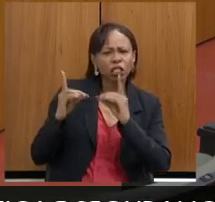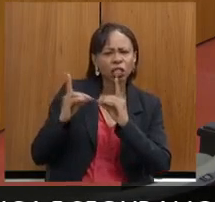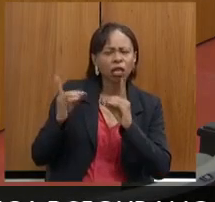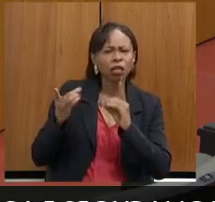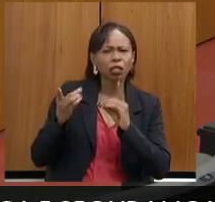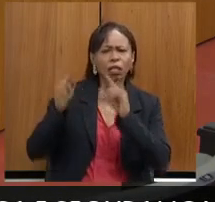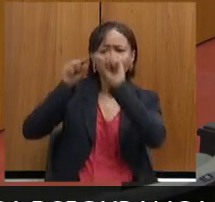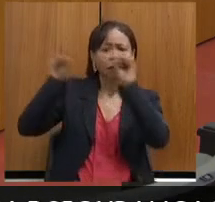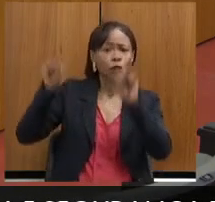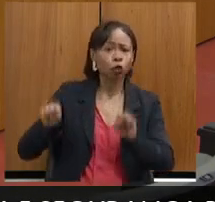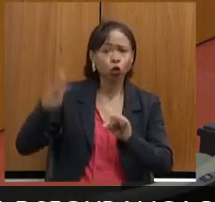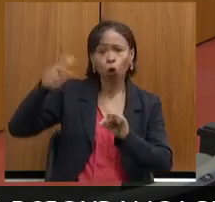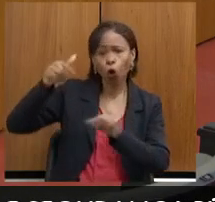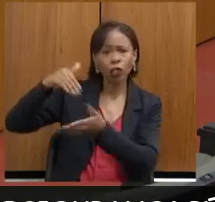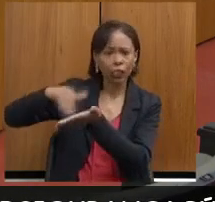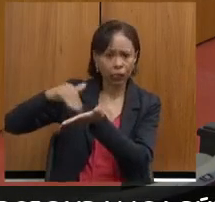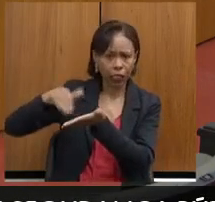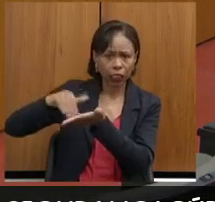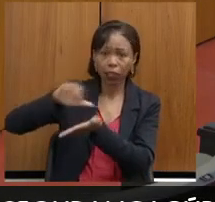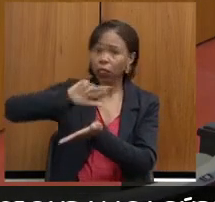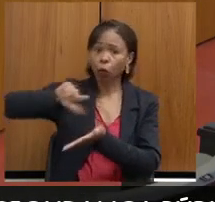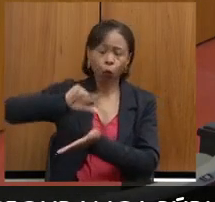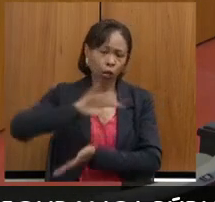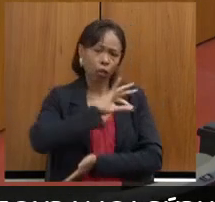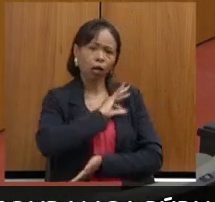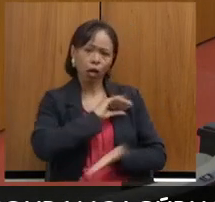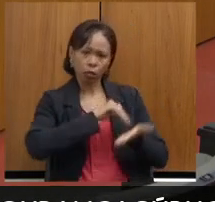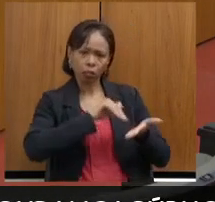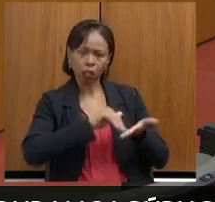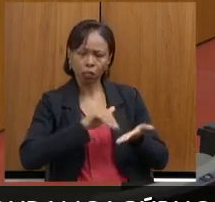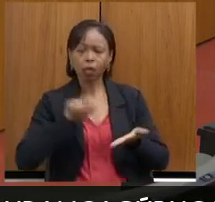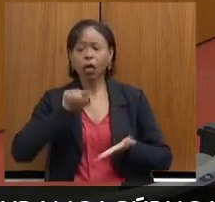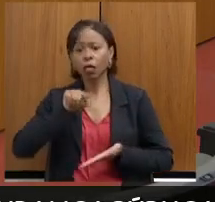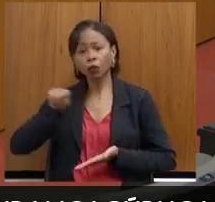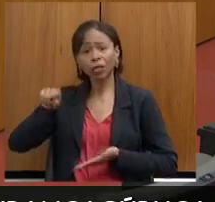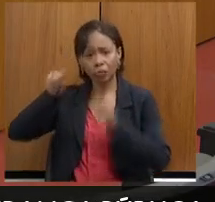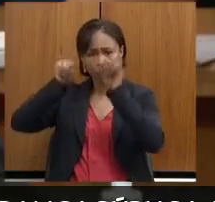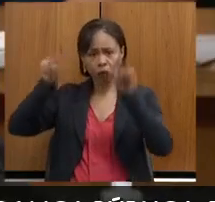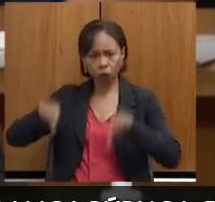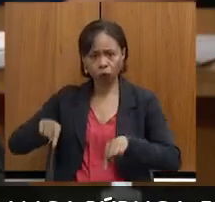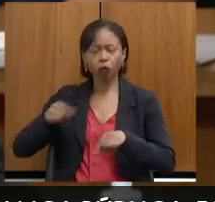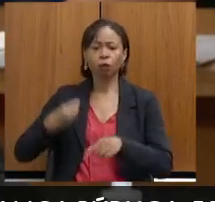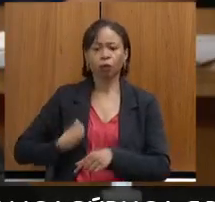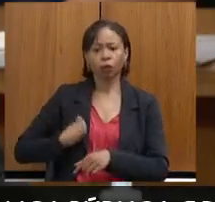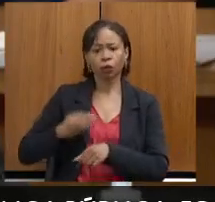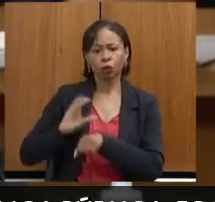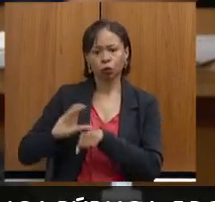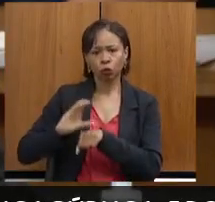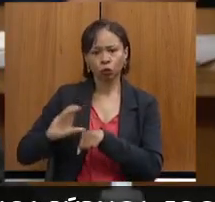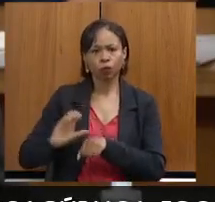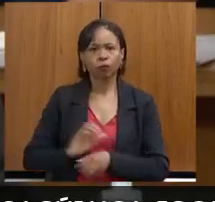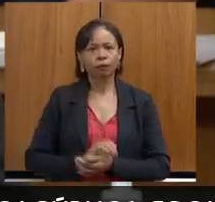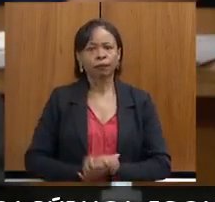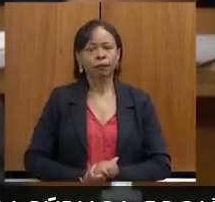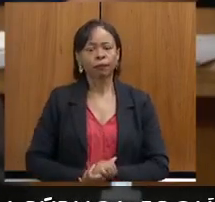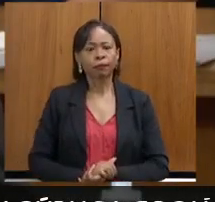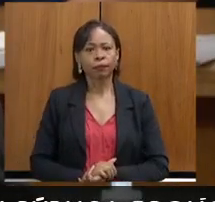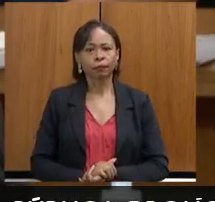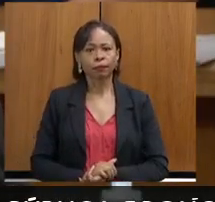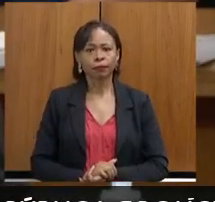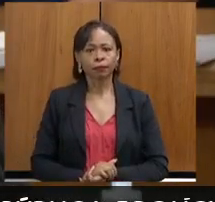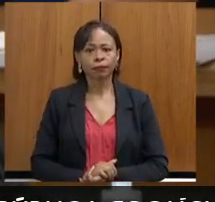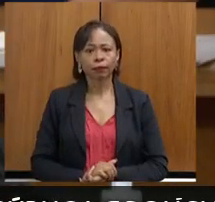outras secretarias que não da Polícia Civil participaram desses cursos E aí